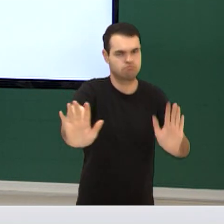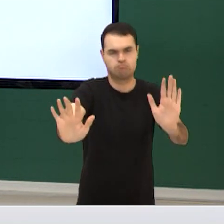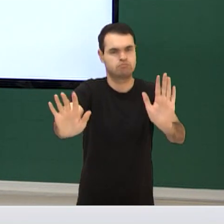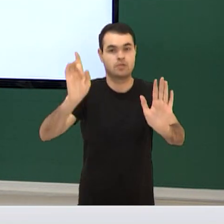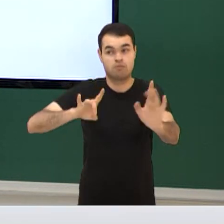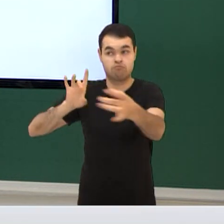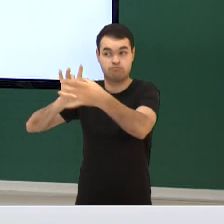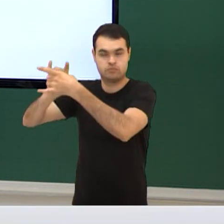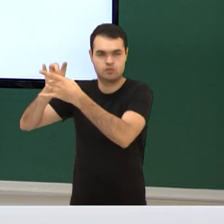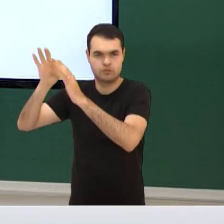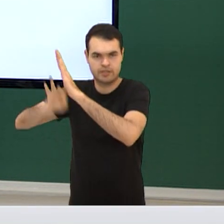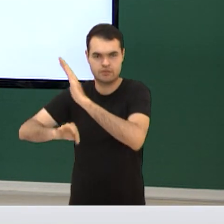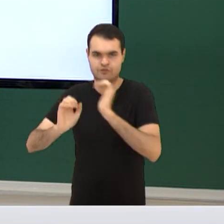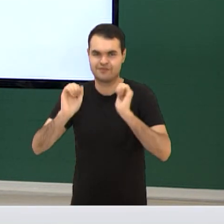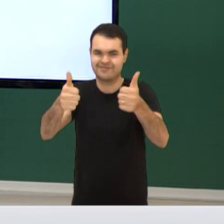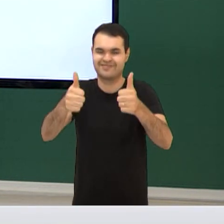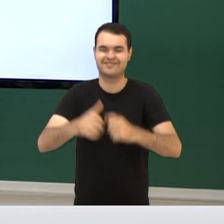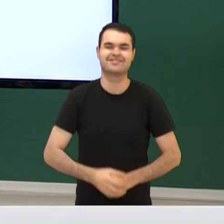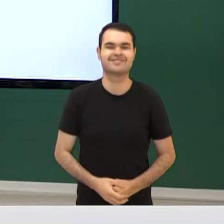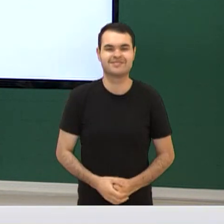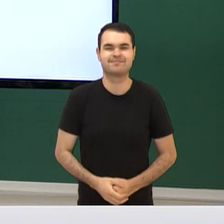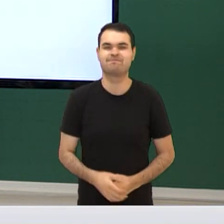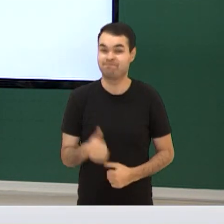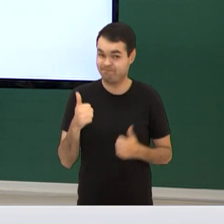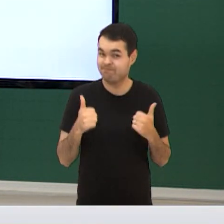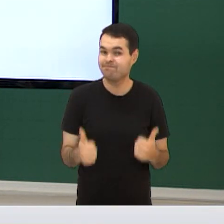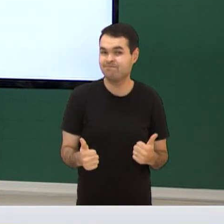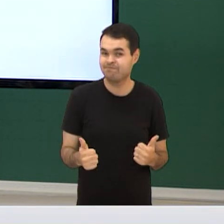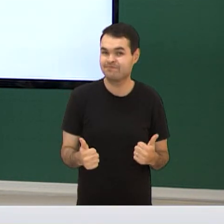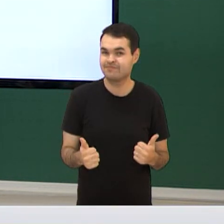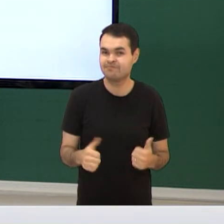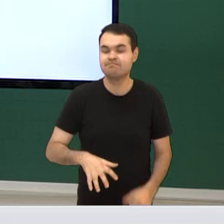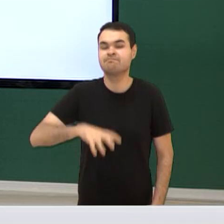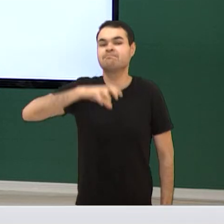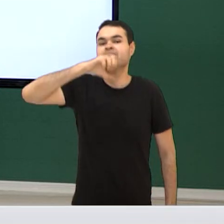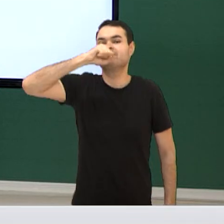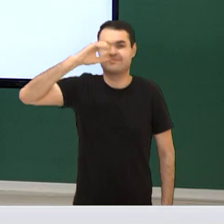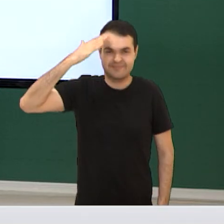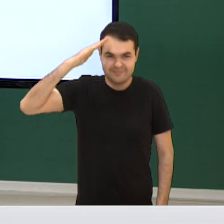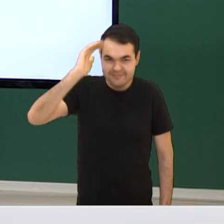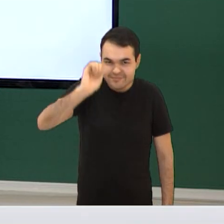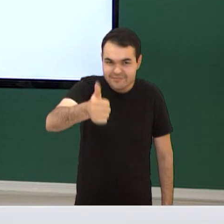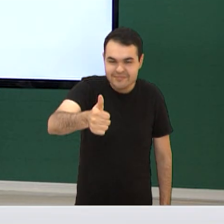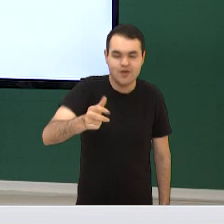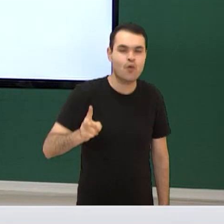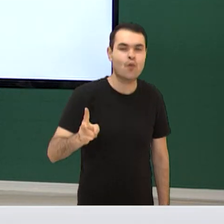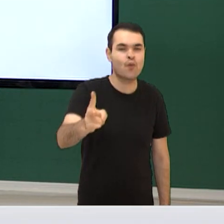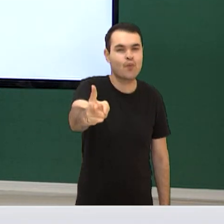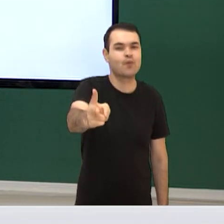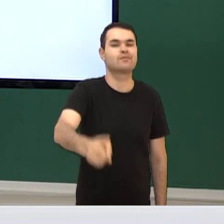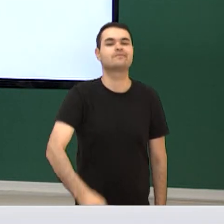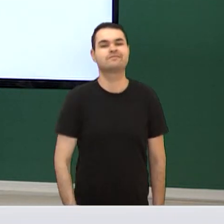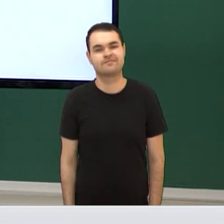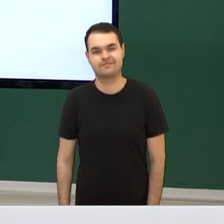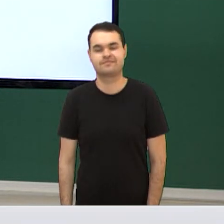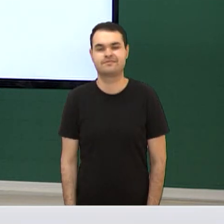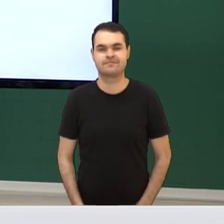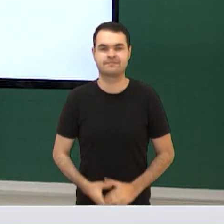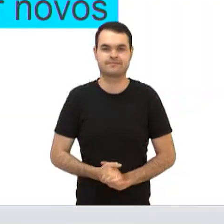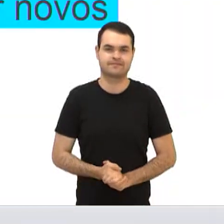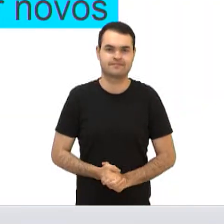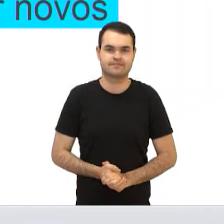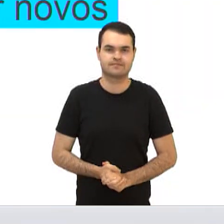casamento? Falou. Falou sobre o medo de contrair o coronavírus dos animais? Sim, falou. E comentou